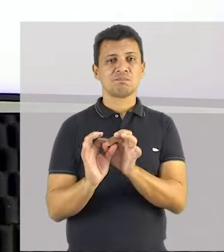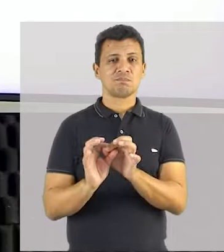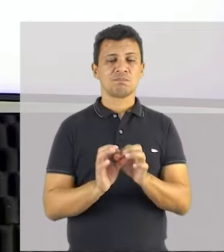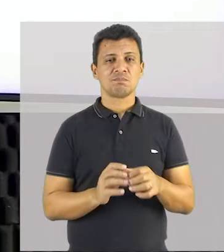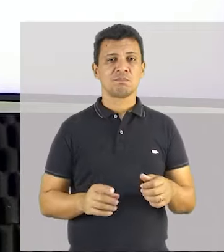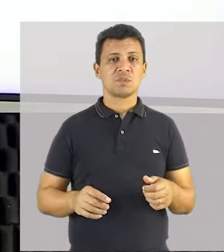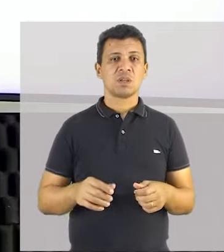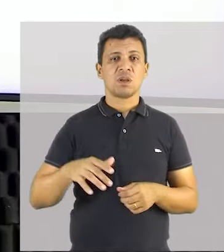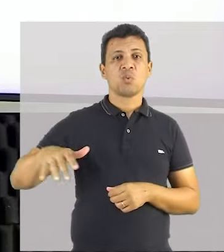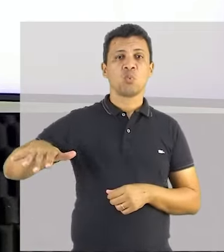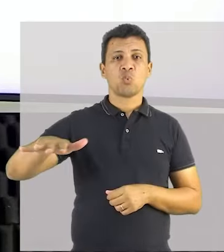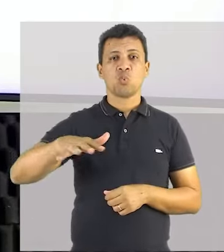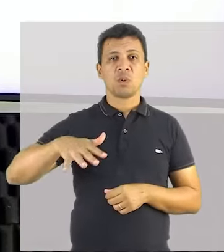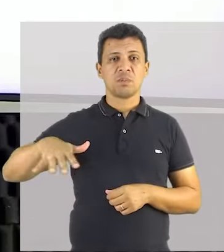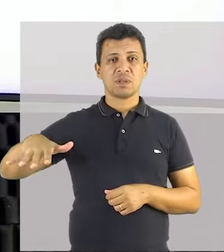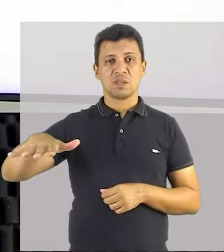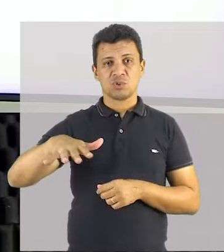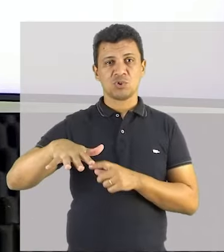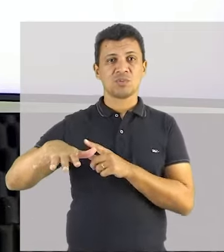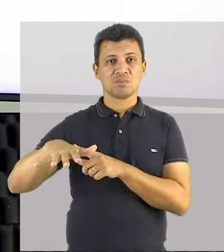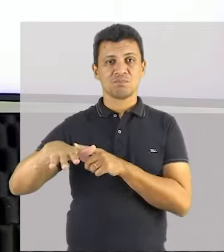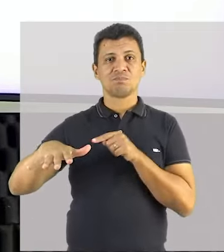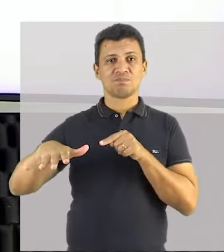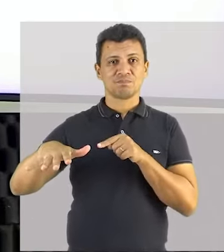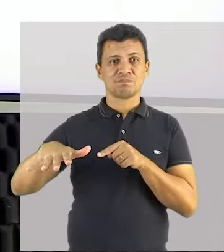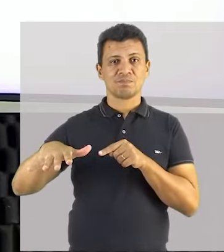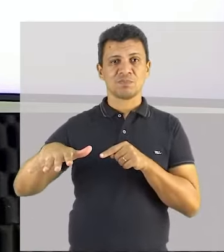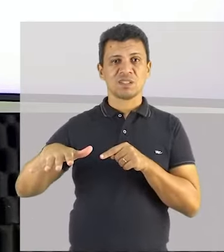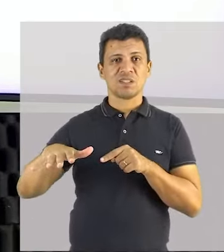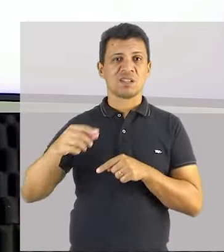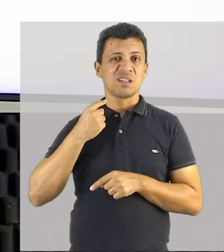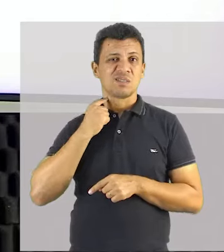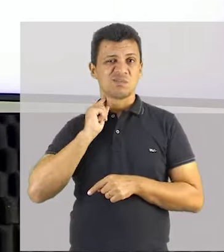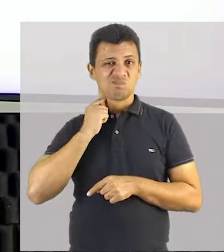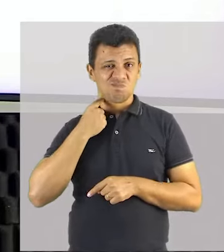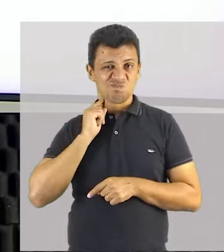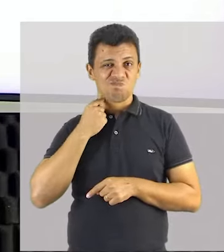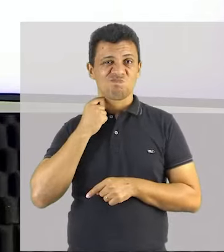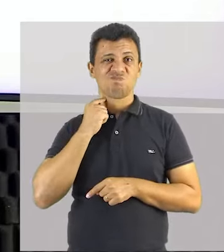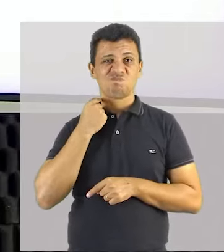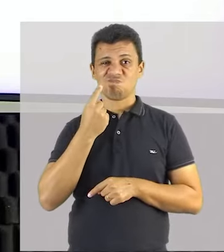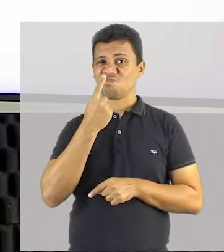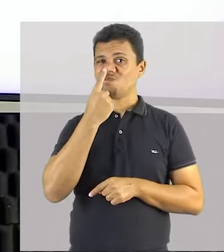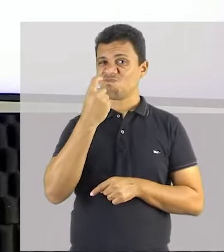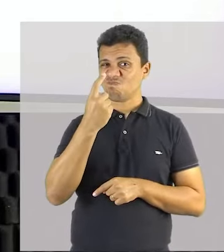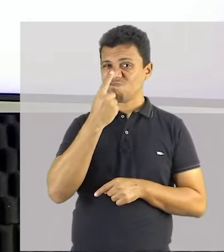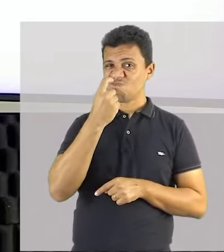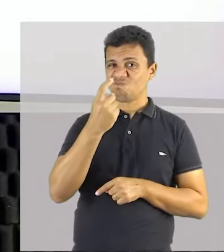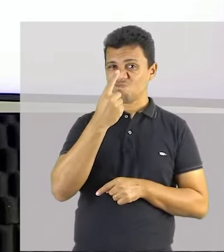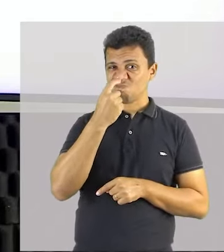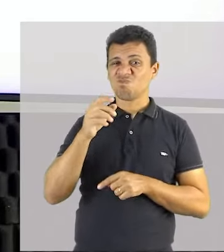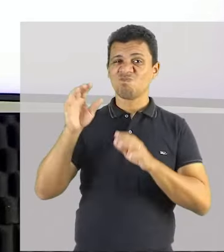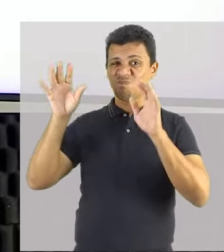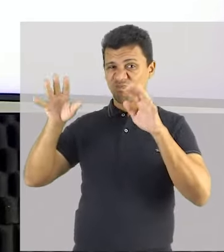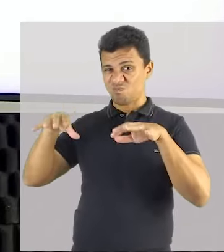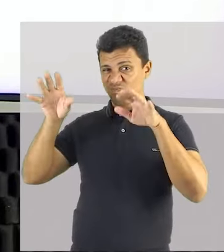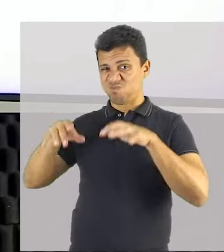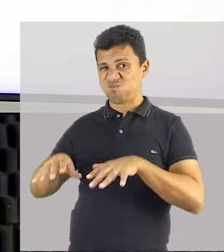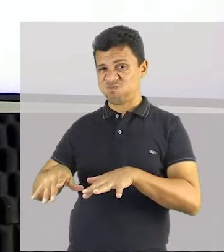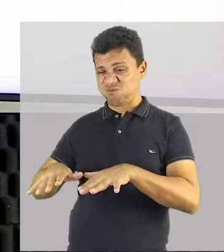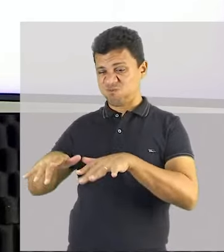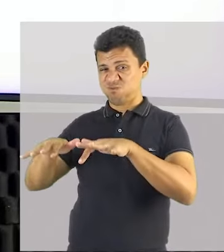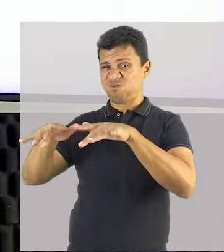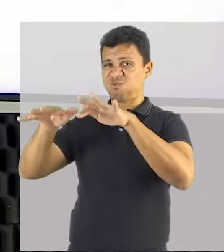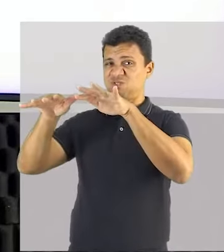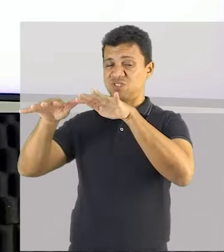situações o ambiente que é no caso aqui é um ambiente insalubre é um ambiente sem as condições sanitárias